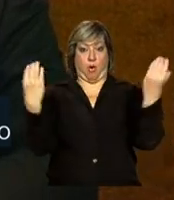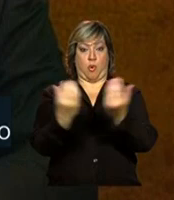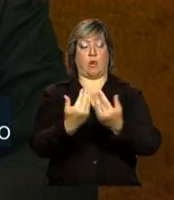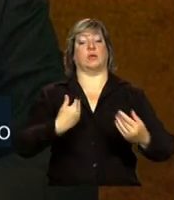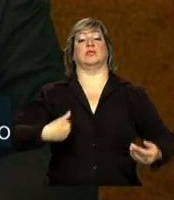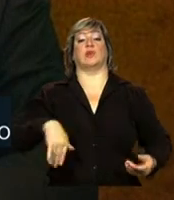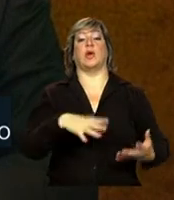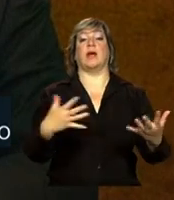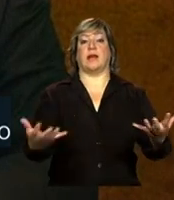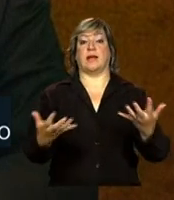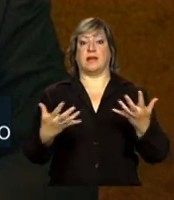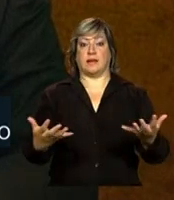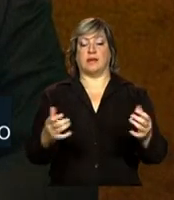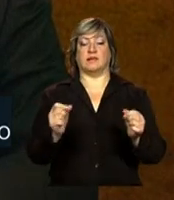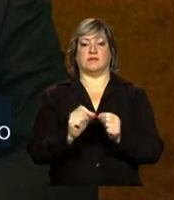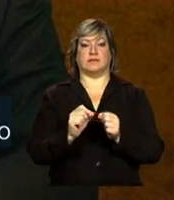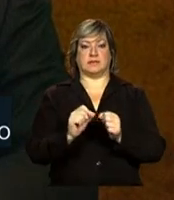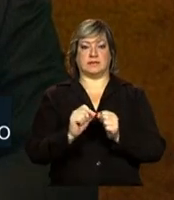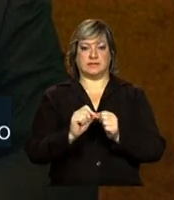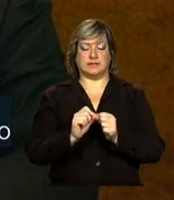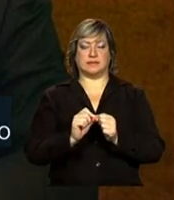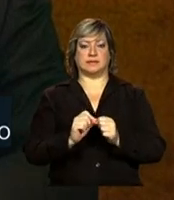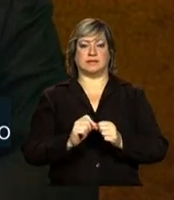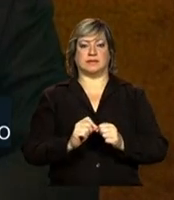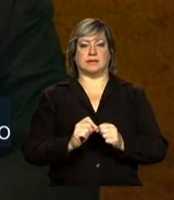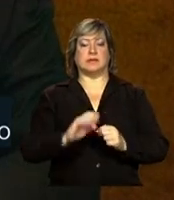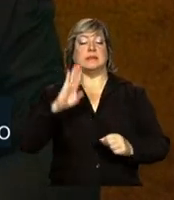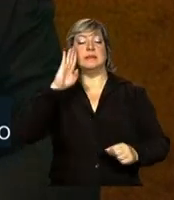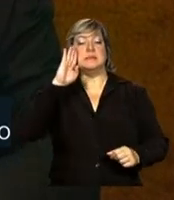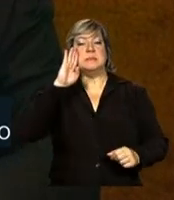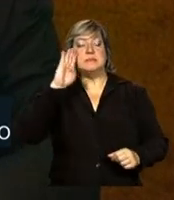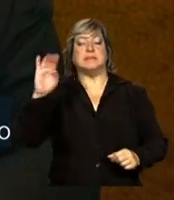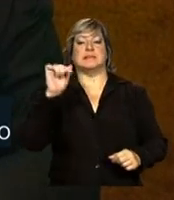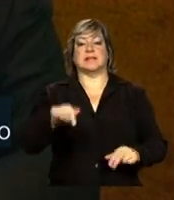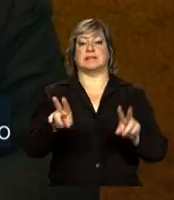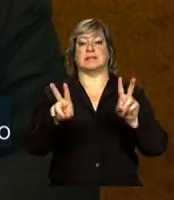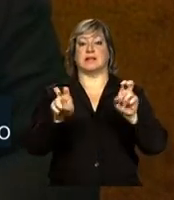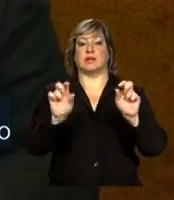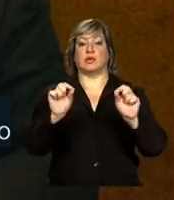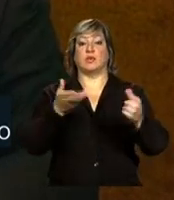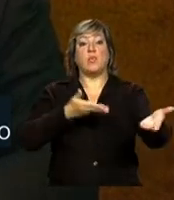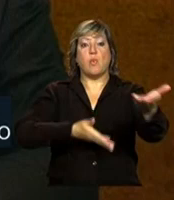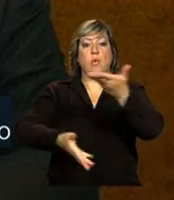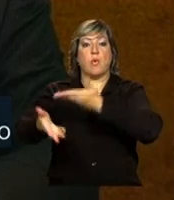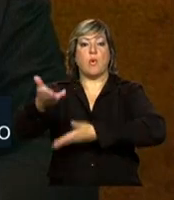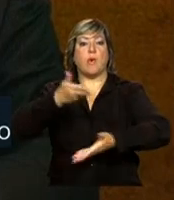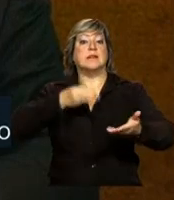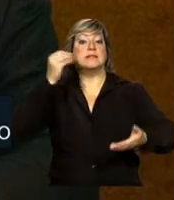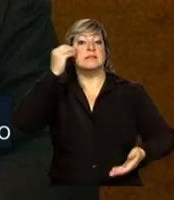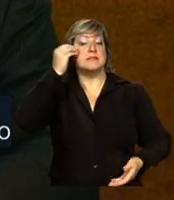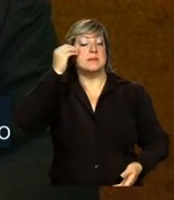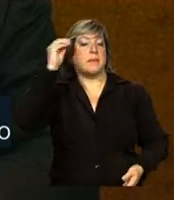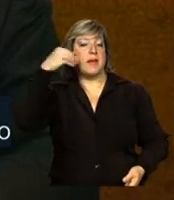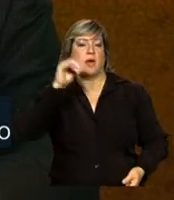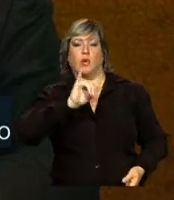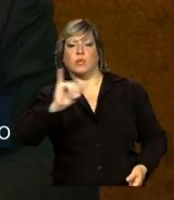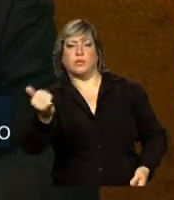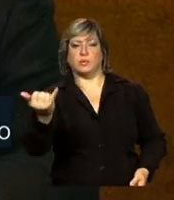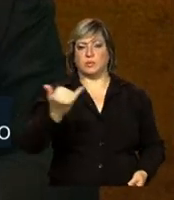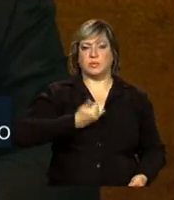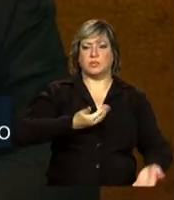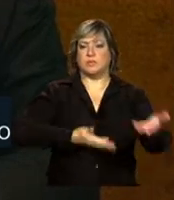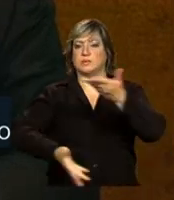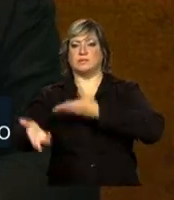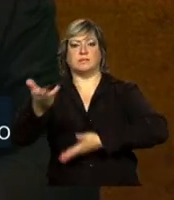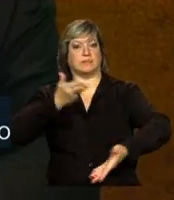pretendemos D exatamente uma prioridade Nessas questões de trocas de experiências inclusive num